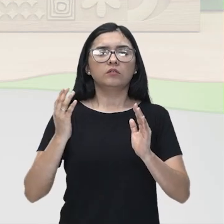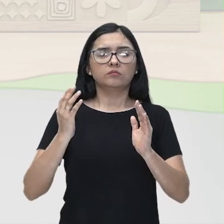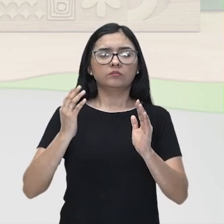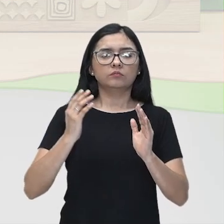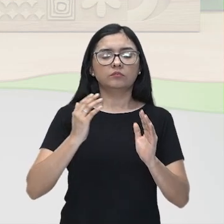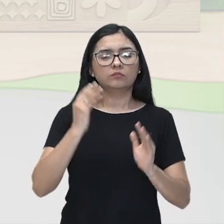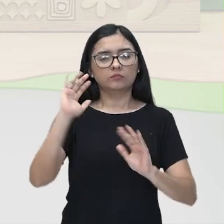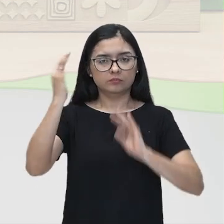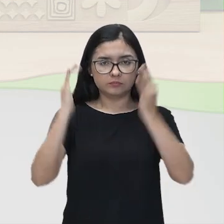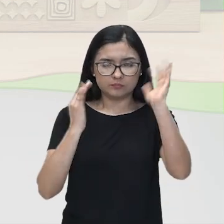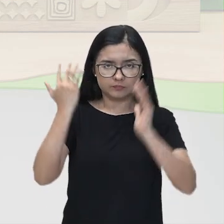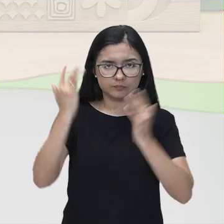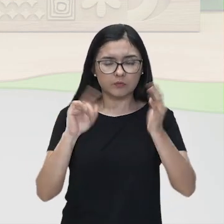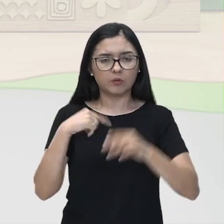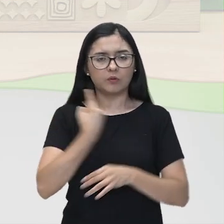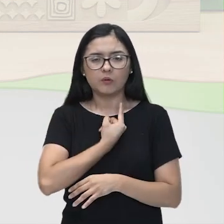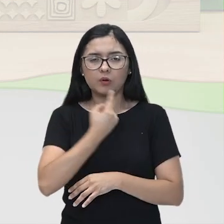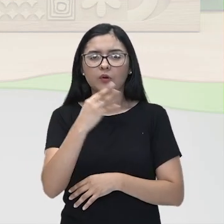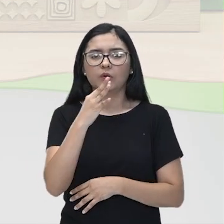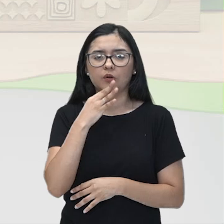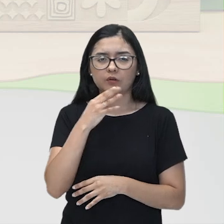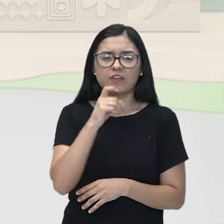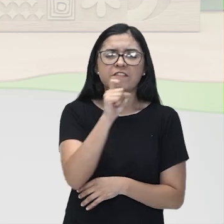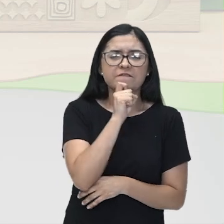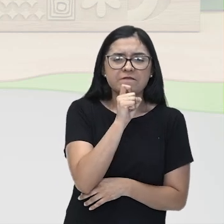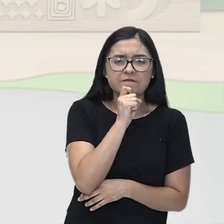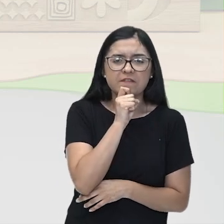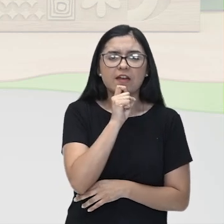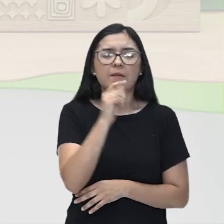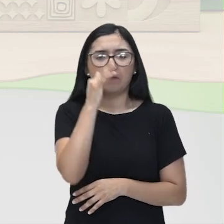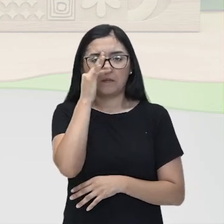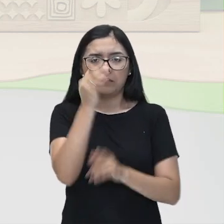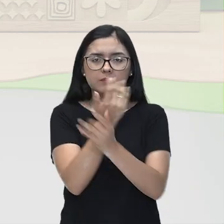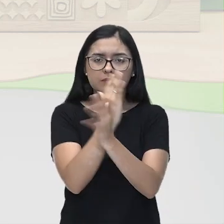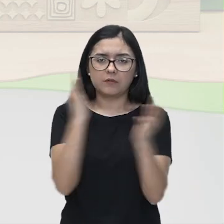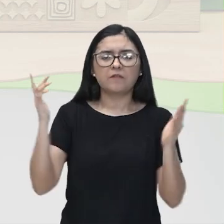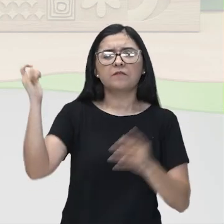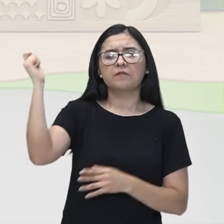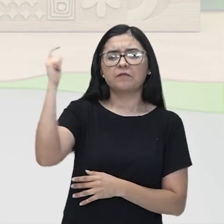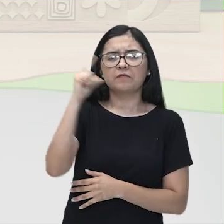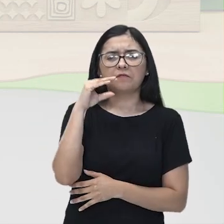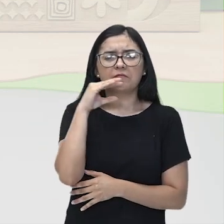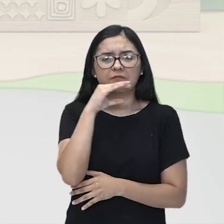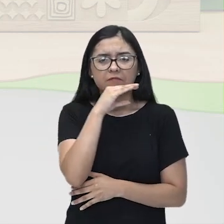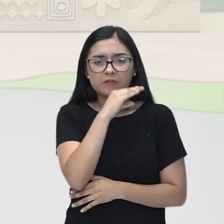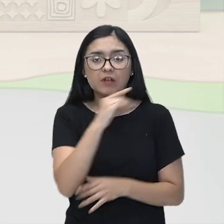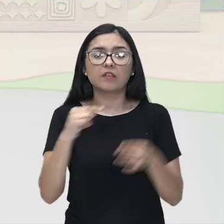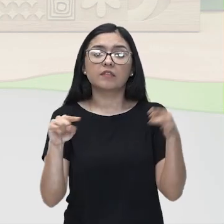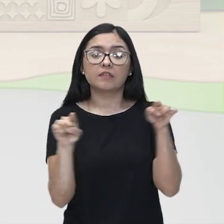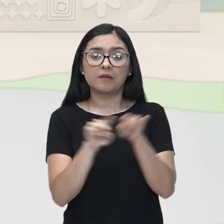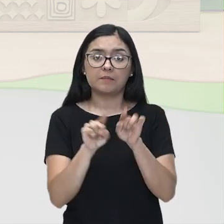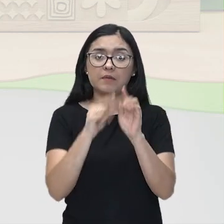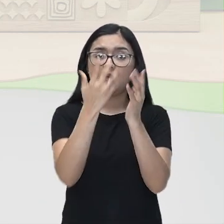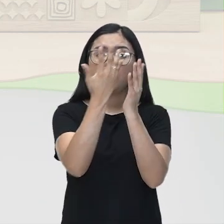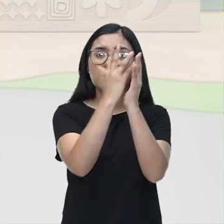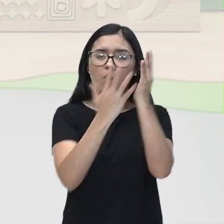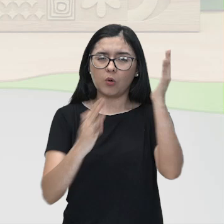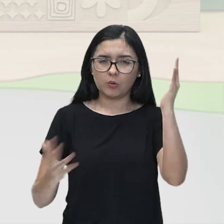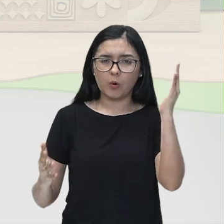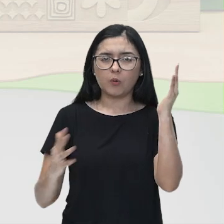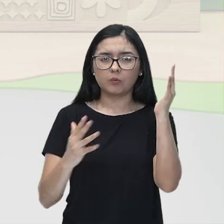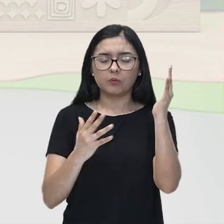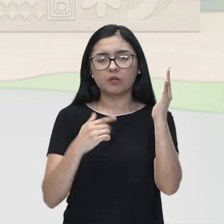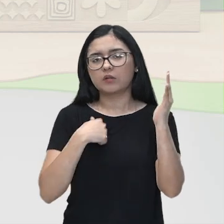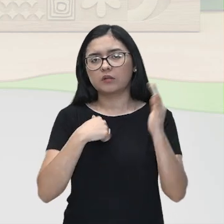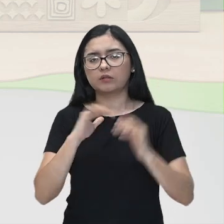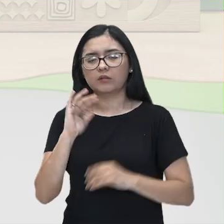nós conhecemos, né? Inverno, primavera, verão e outono, elas não